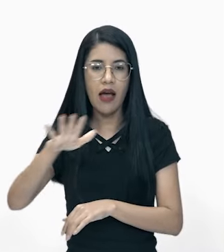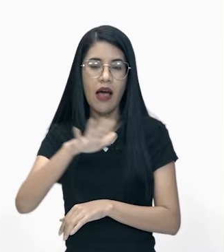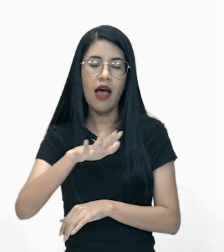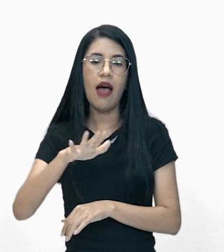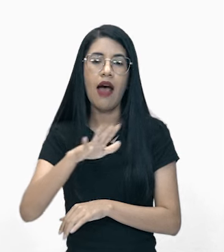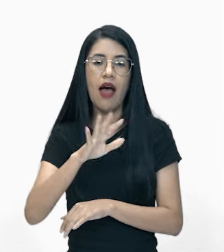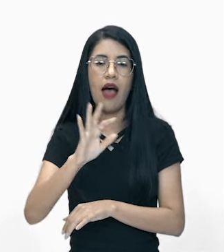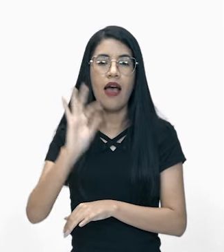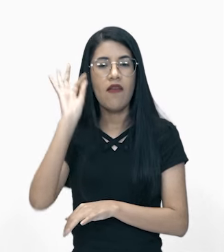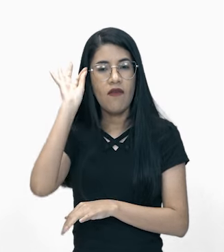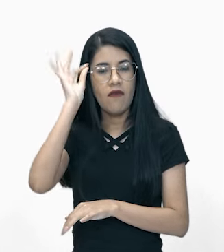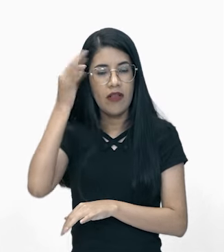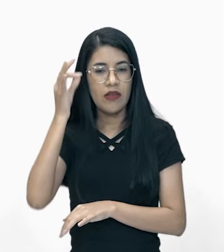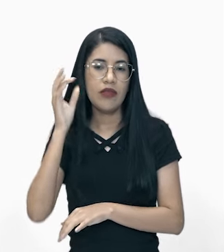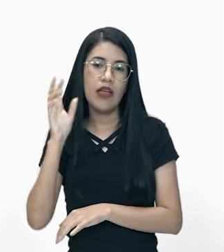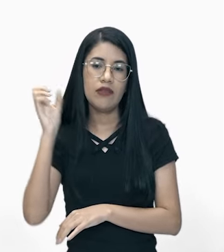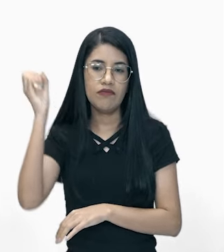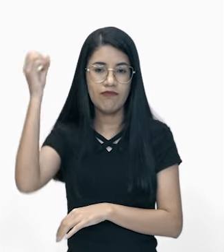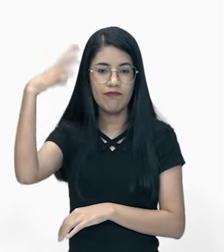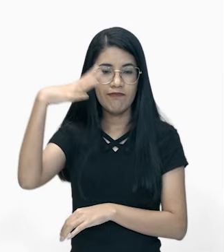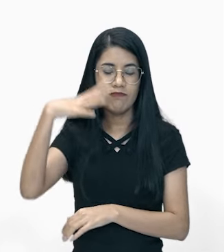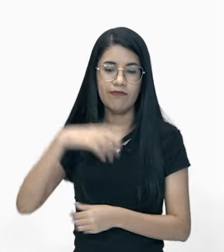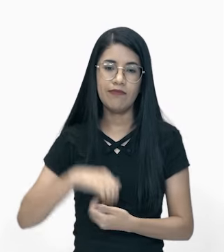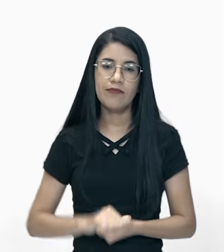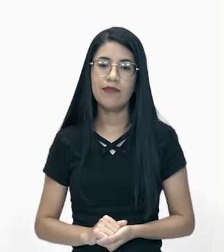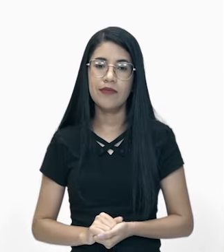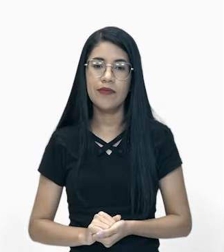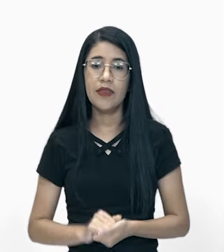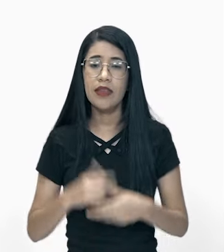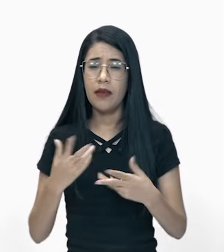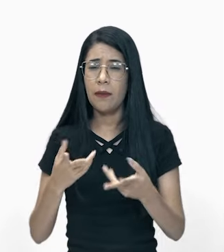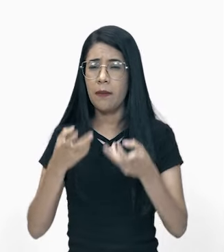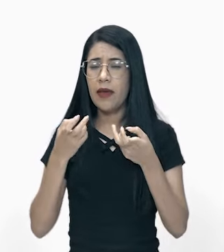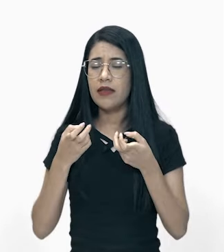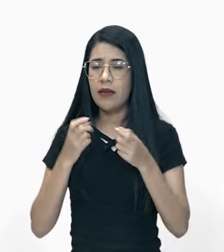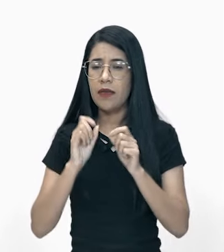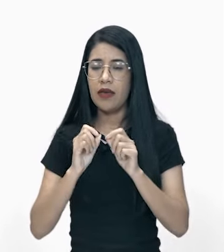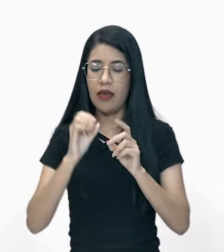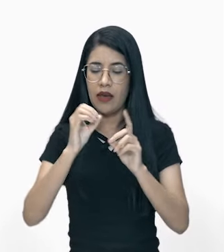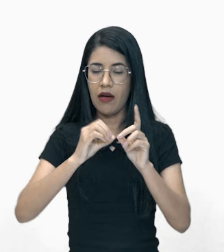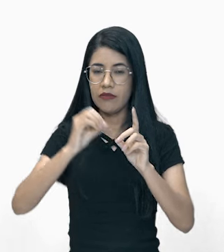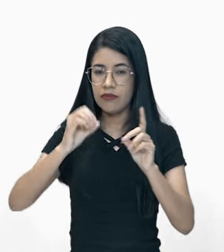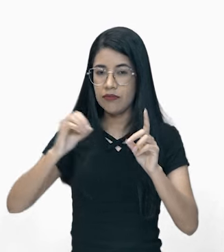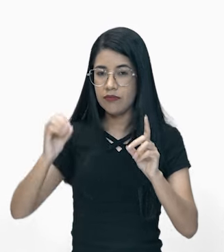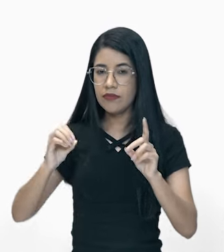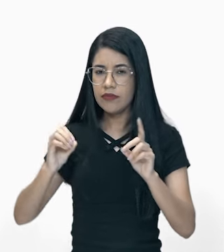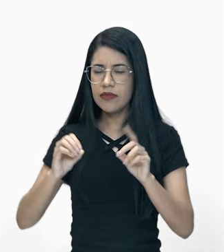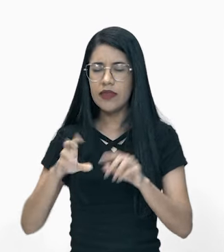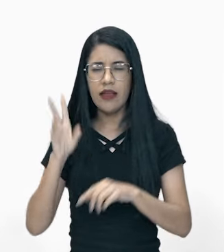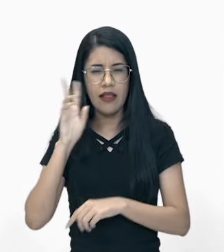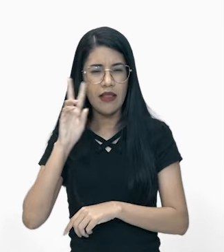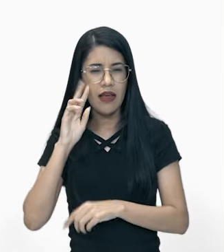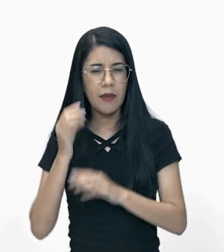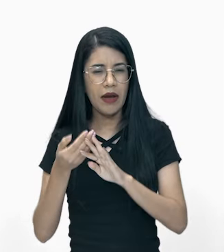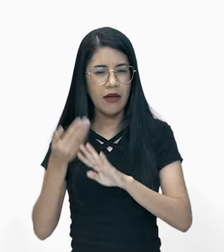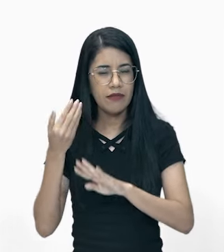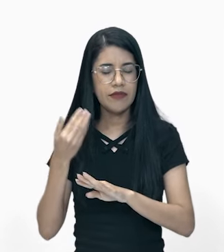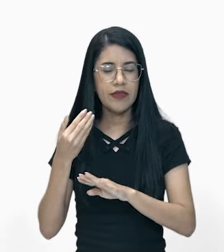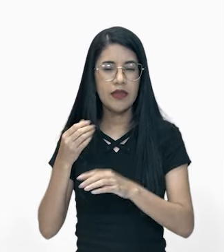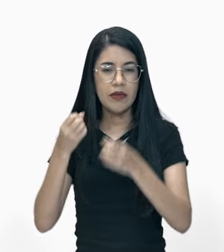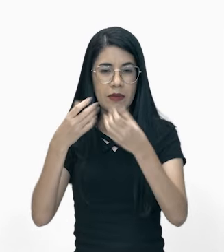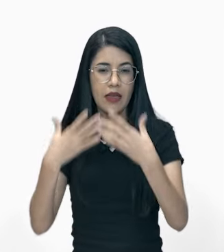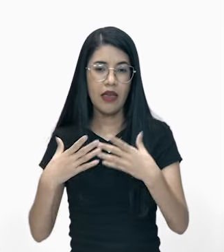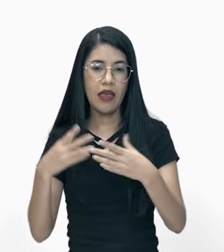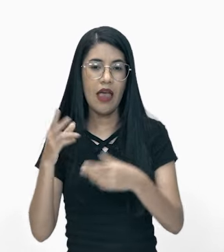na velocidade da luz. Perceberam que as ondas eletromagnéticas, lembram quando eu falei que a velocidade